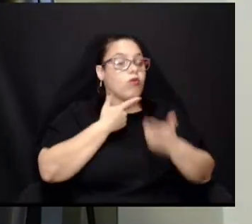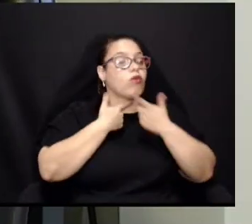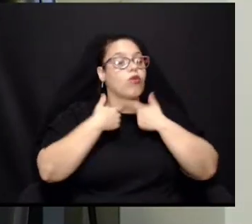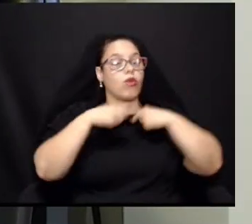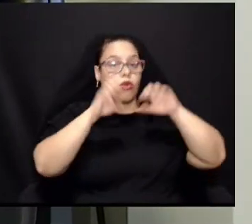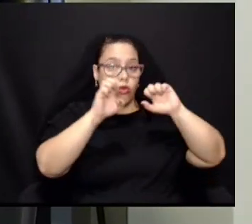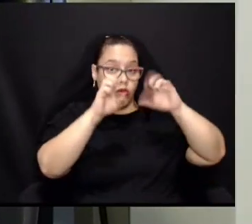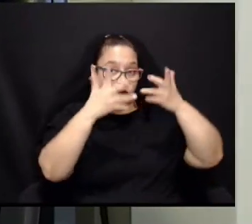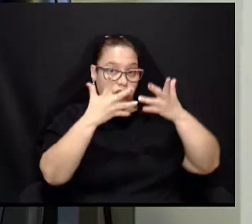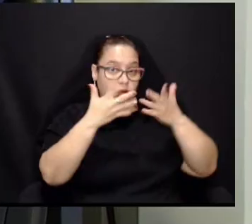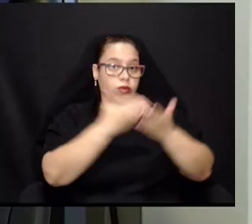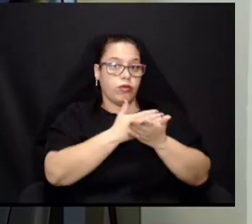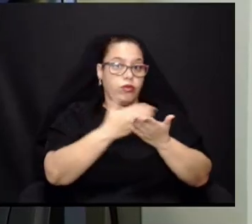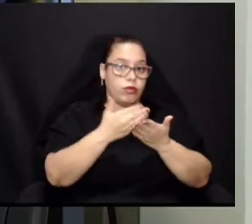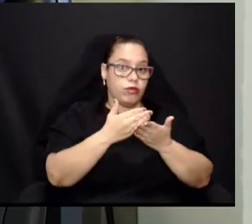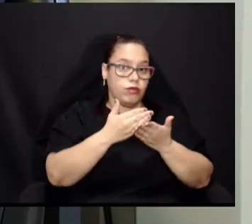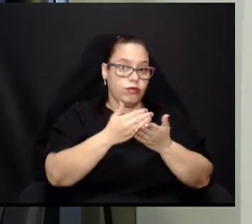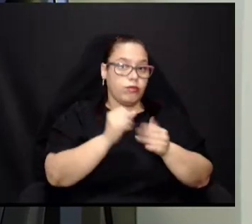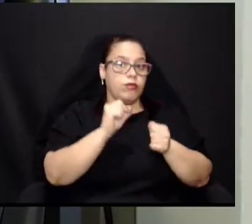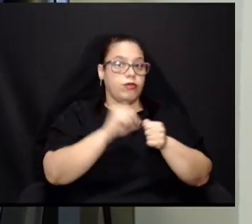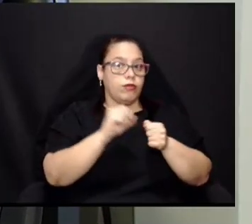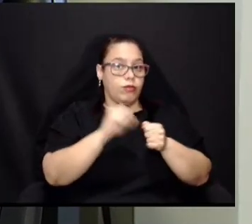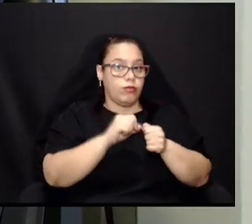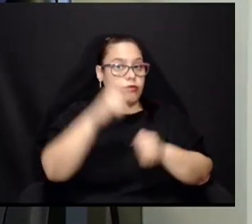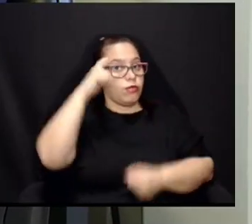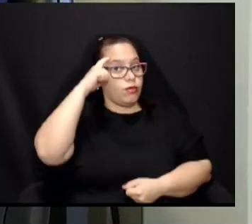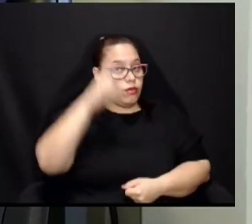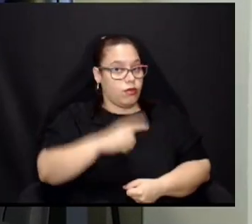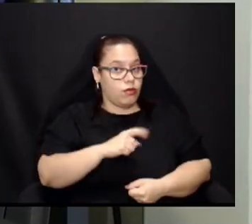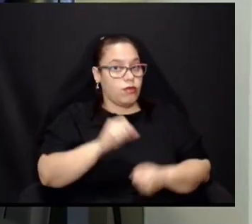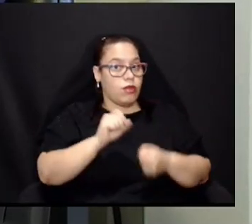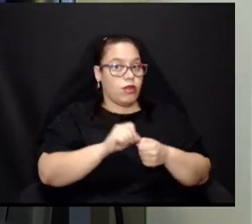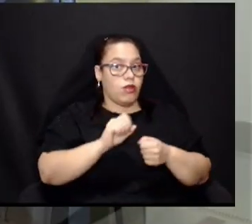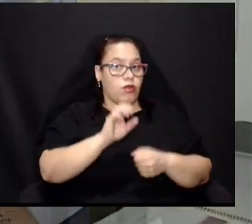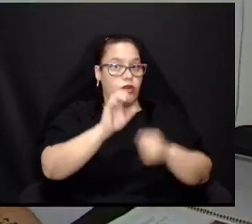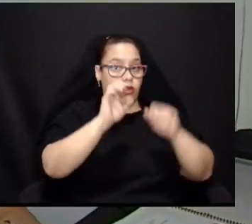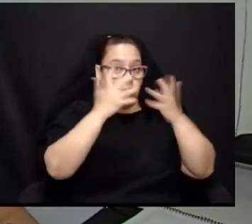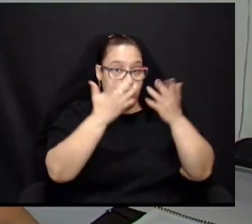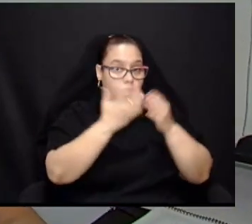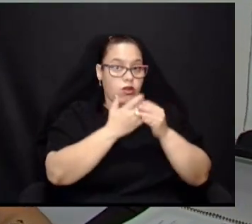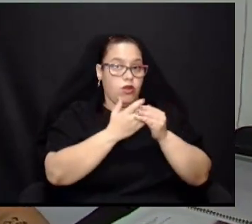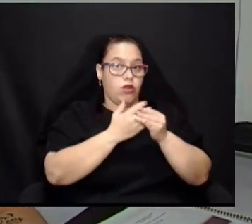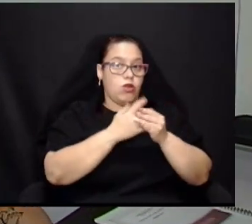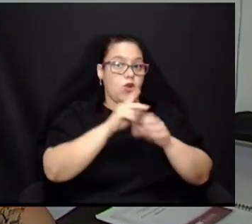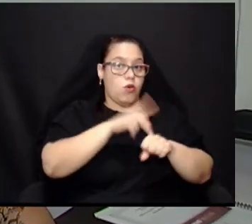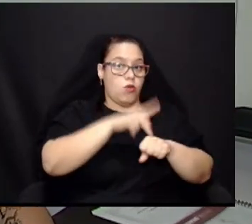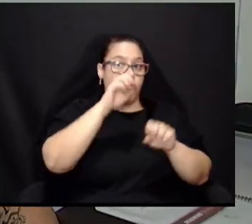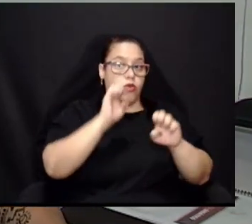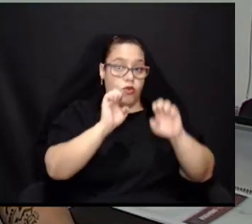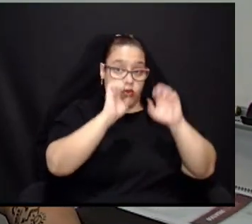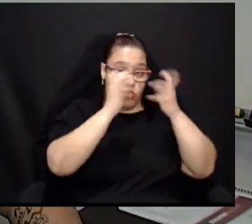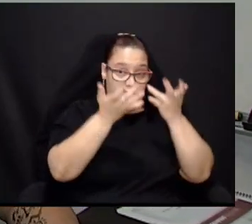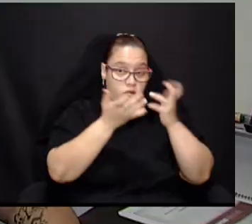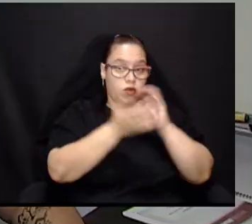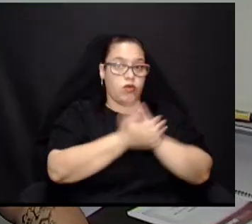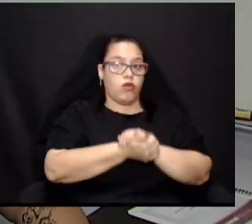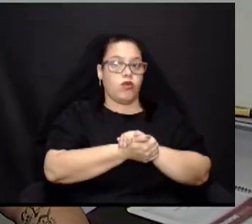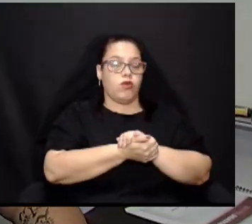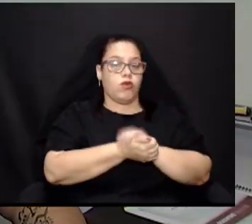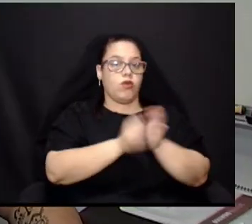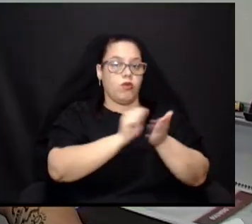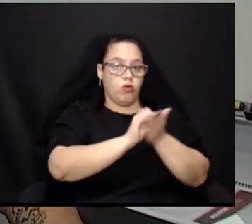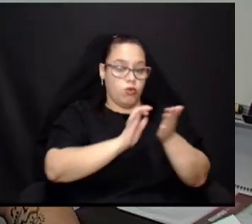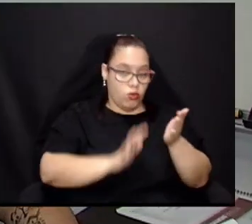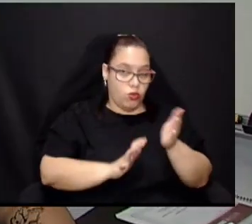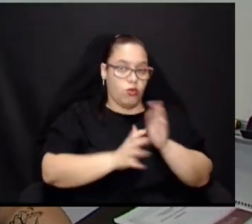tem uma série de ações que a gente toma até a realização do evento, inclusive até o pós-evento, que a gente também tem algumas atividades no pós-evento. Toda